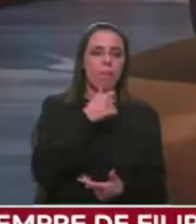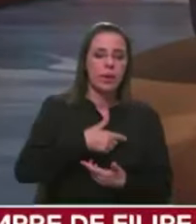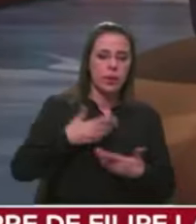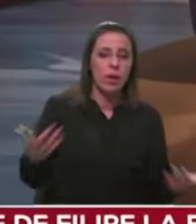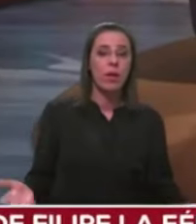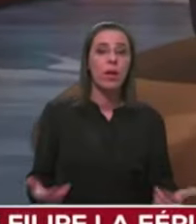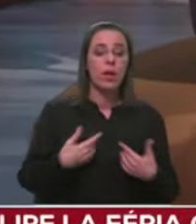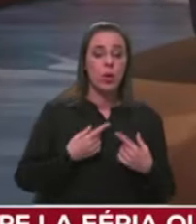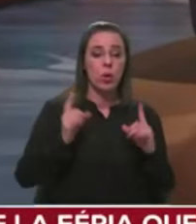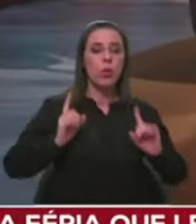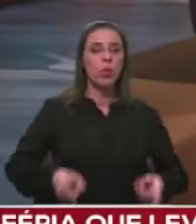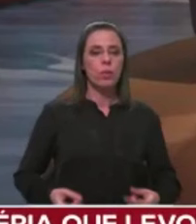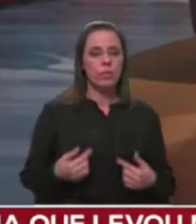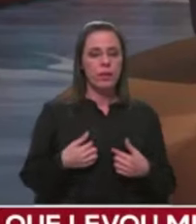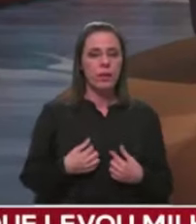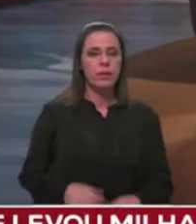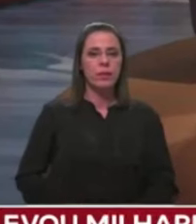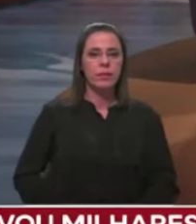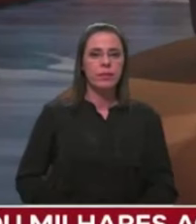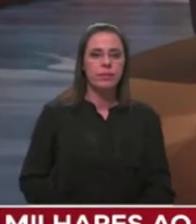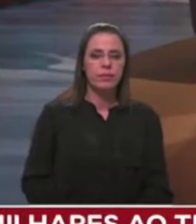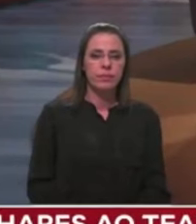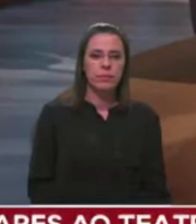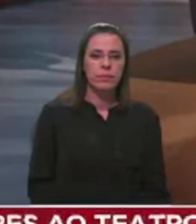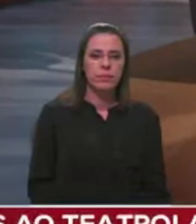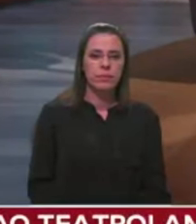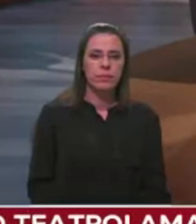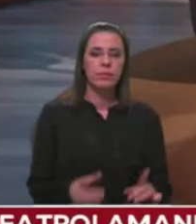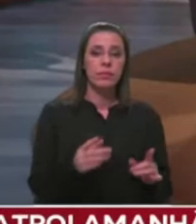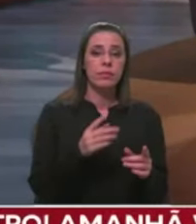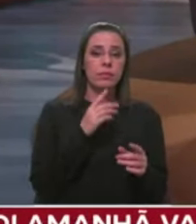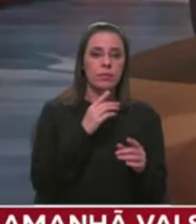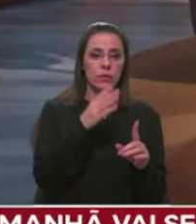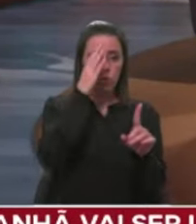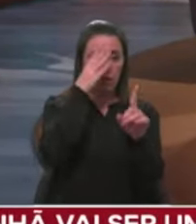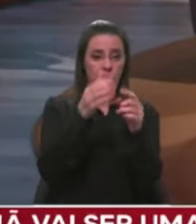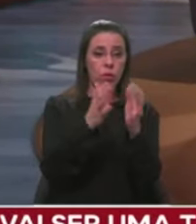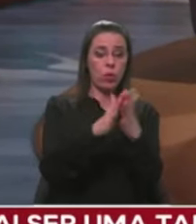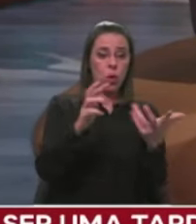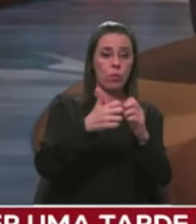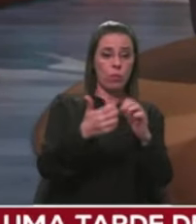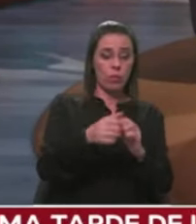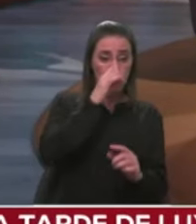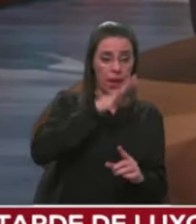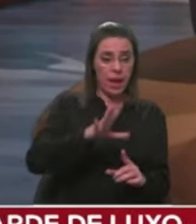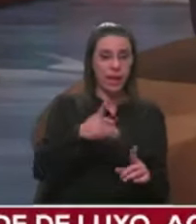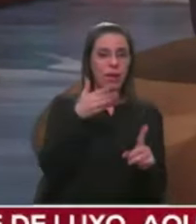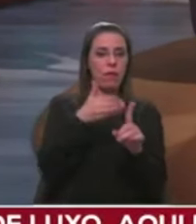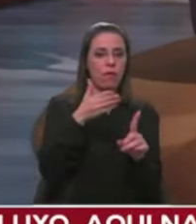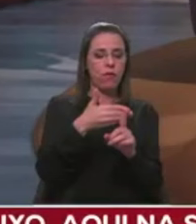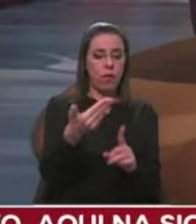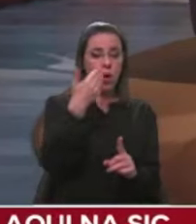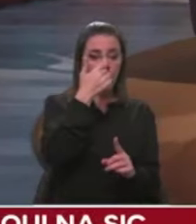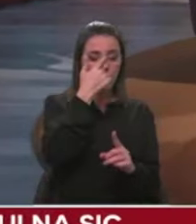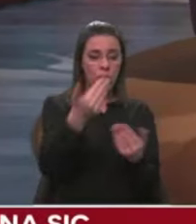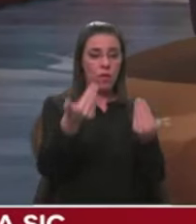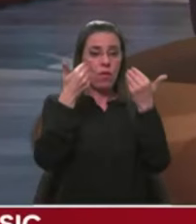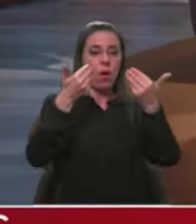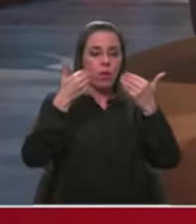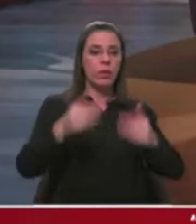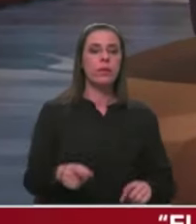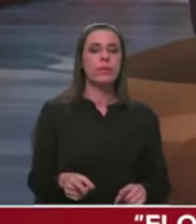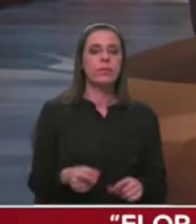não me apetece. Eu comecei por estar sempre metido no foco de todos os problemas que houve dentro da Quinta. Ah, é? Isso. Mas isto fazia... porquê? Mas